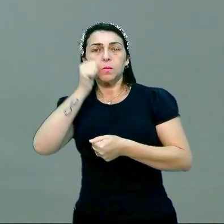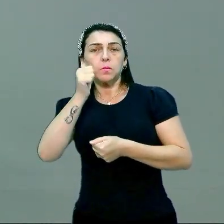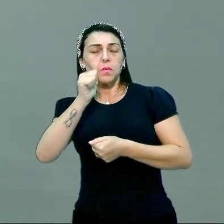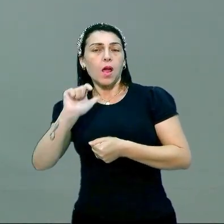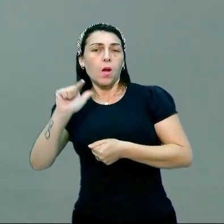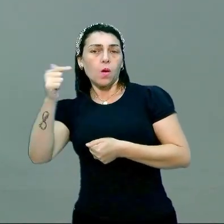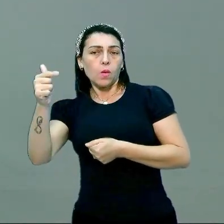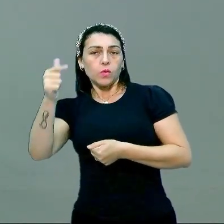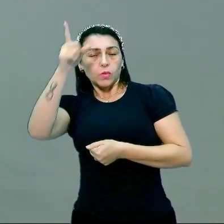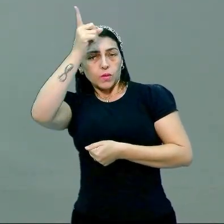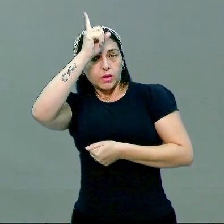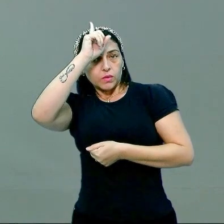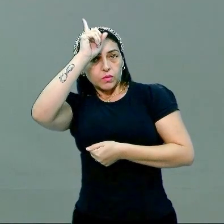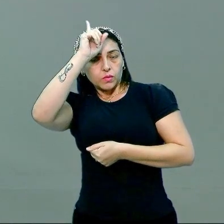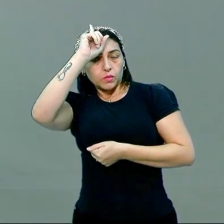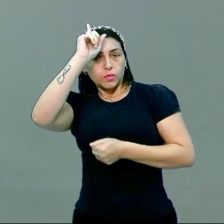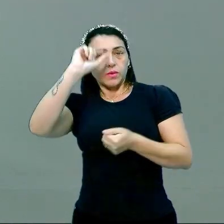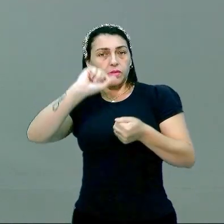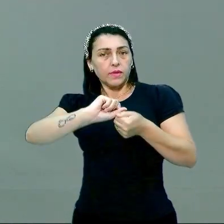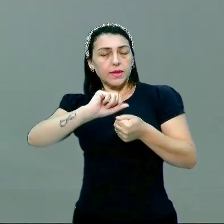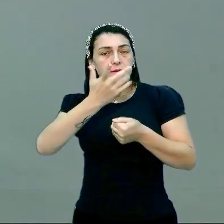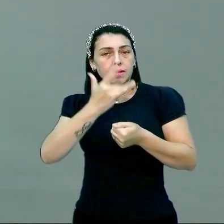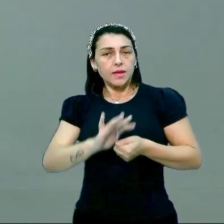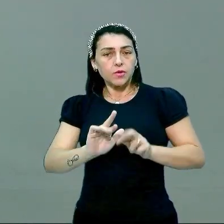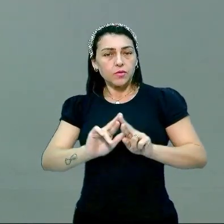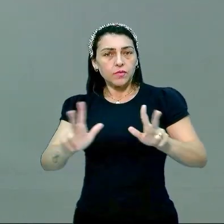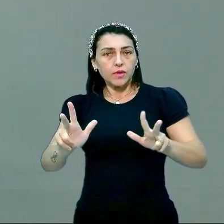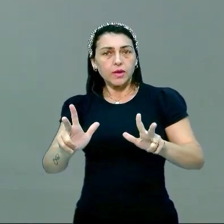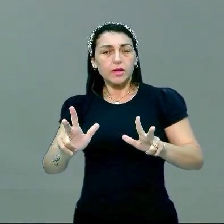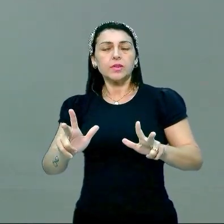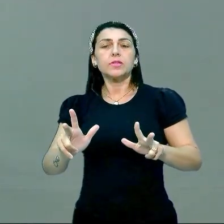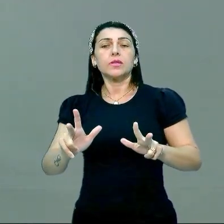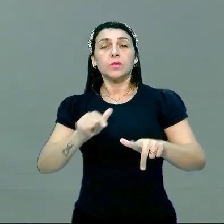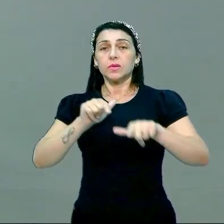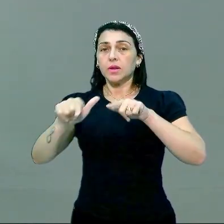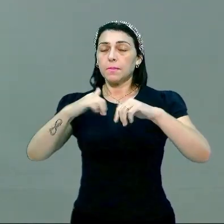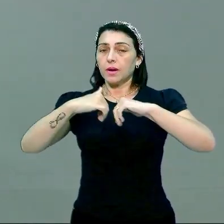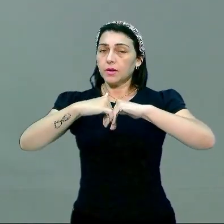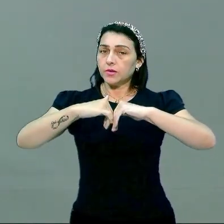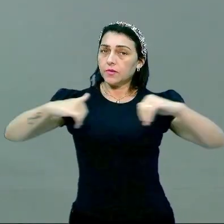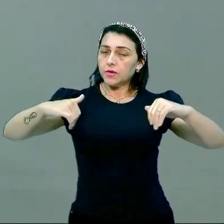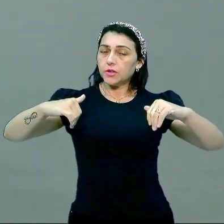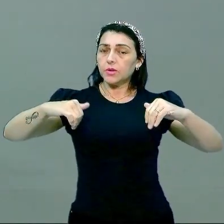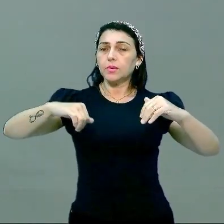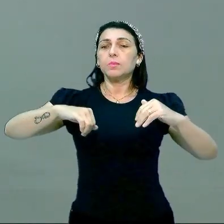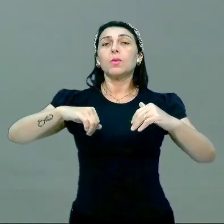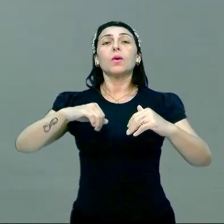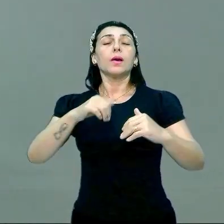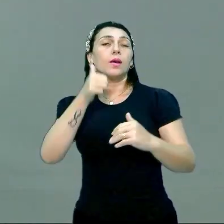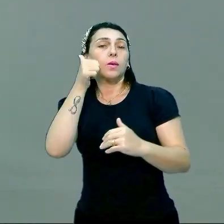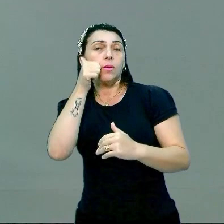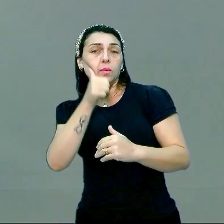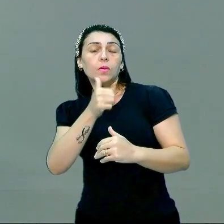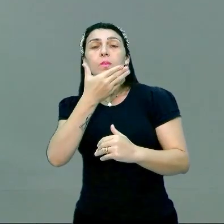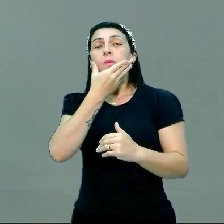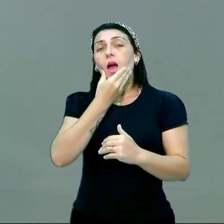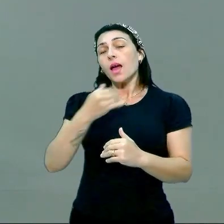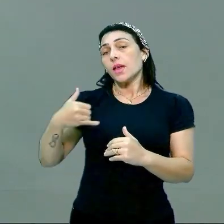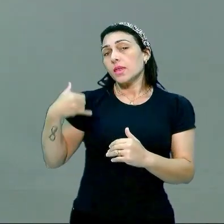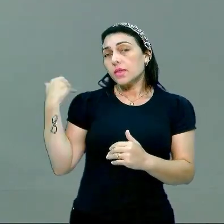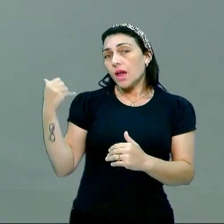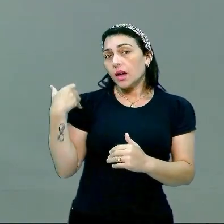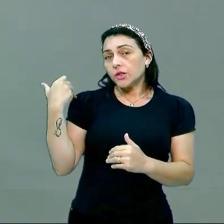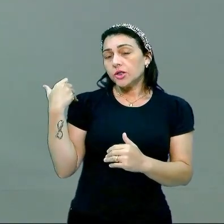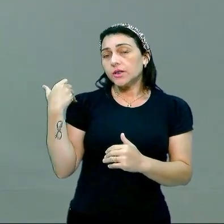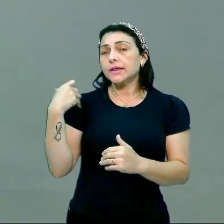fazem outra, os adultos fazem uma coisa, as crianças fazem outra. Então, o trabalho é dividido por sexo e idade.